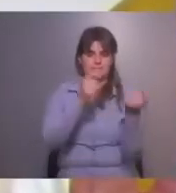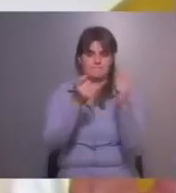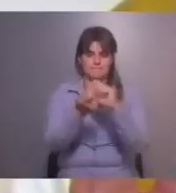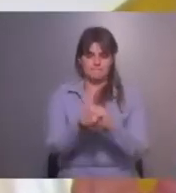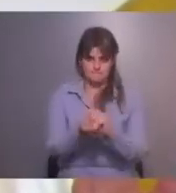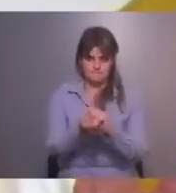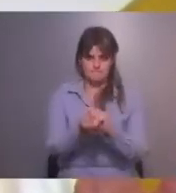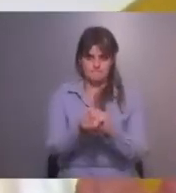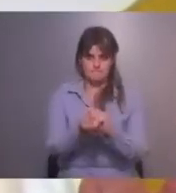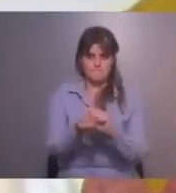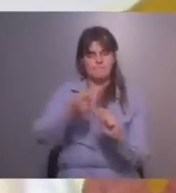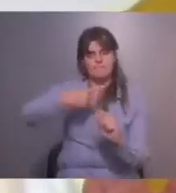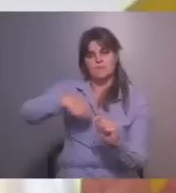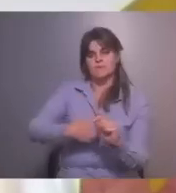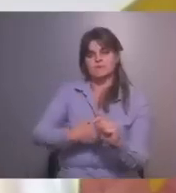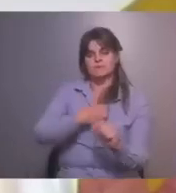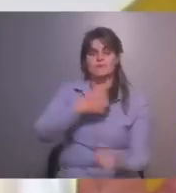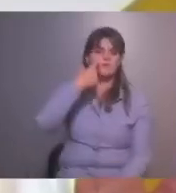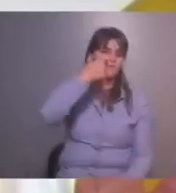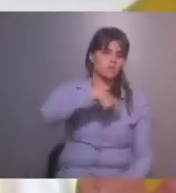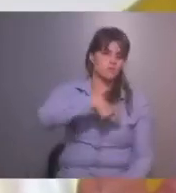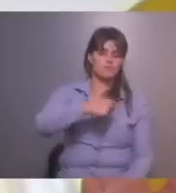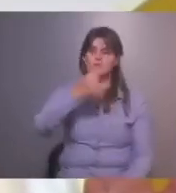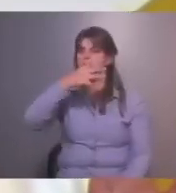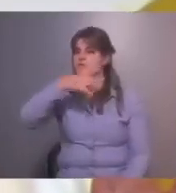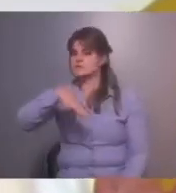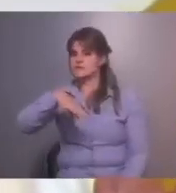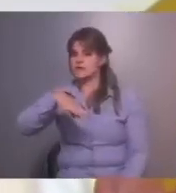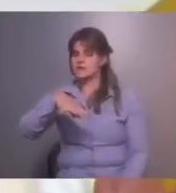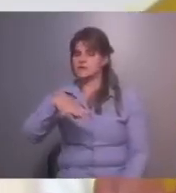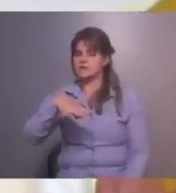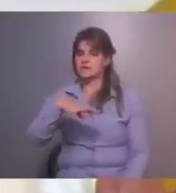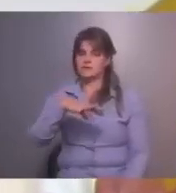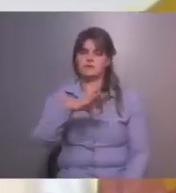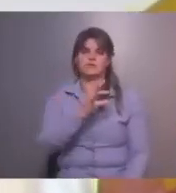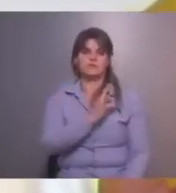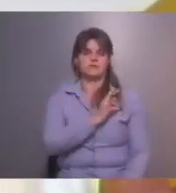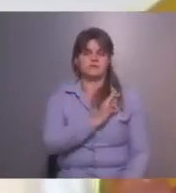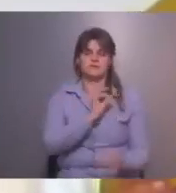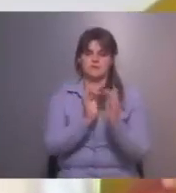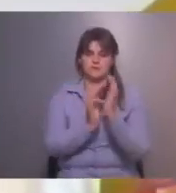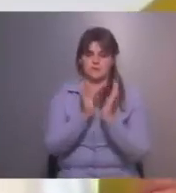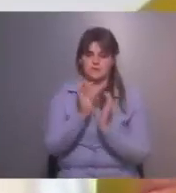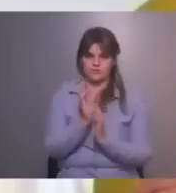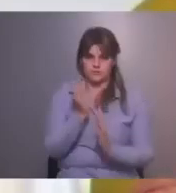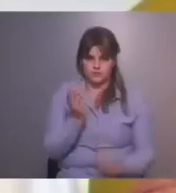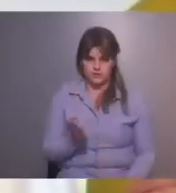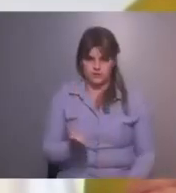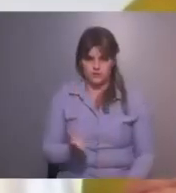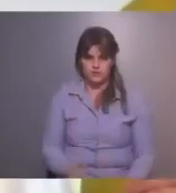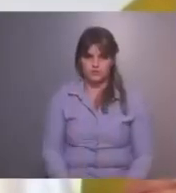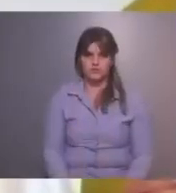convertam para nós no corpo e sangue de nosso Senhor